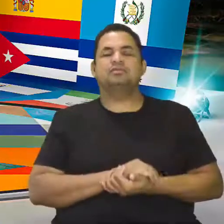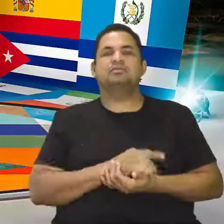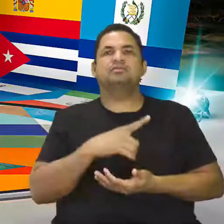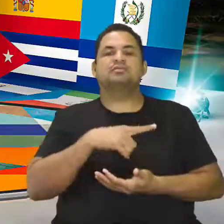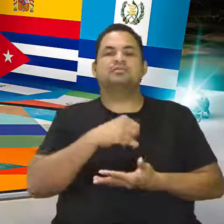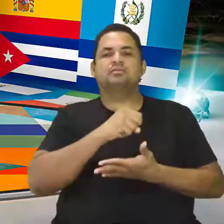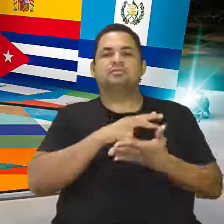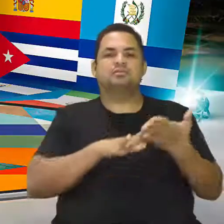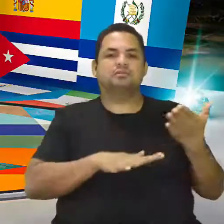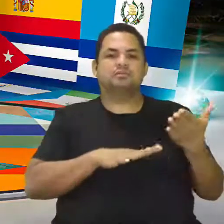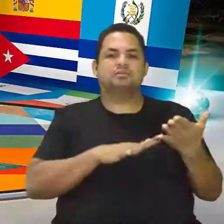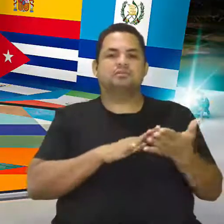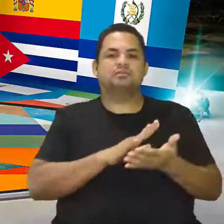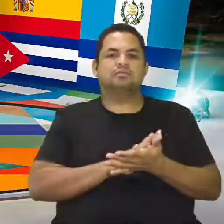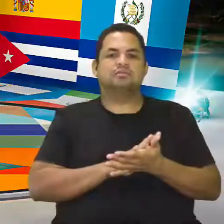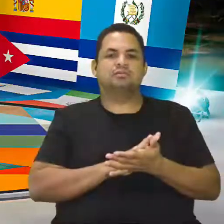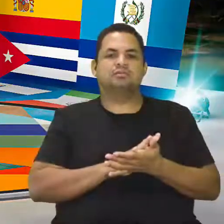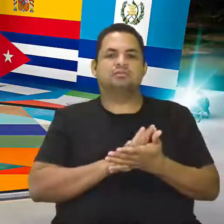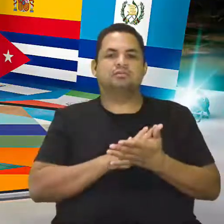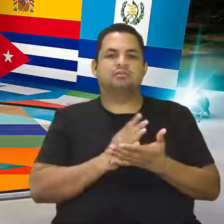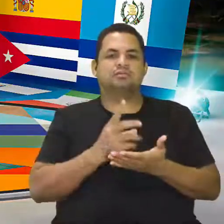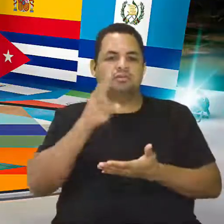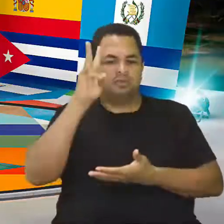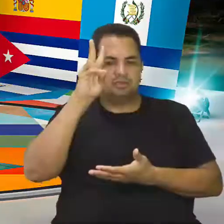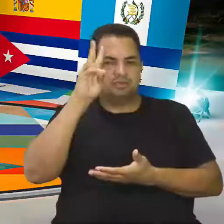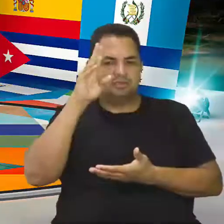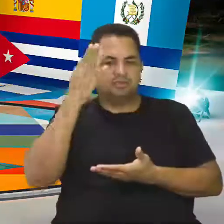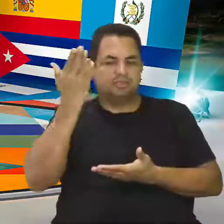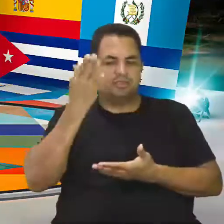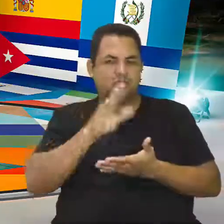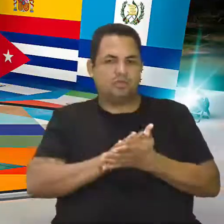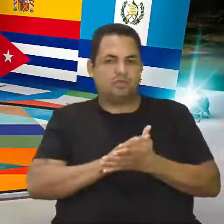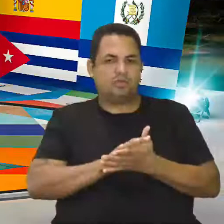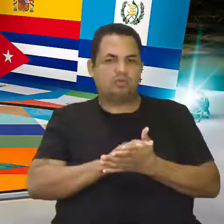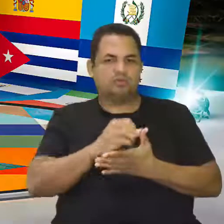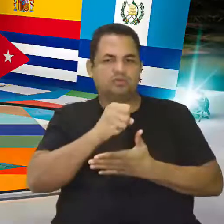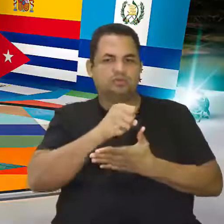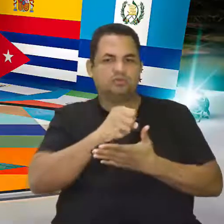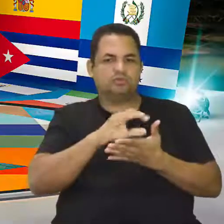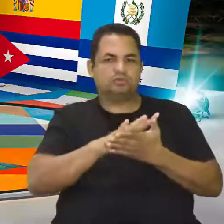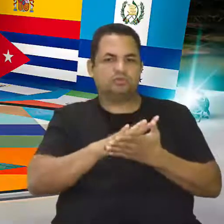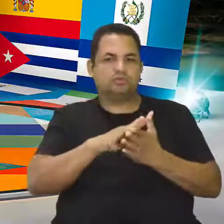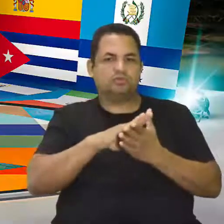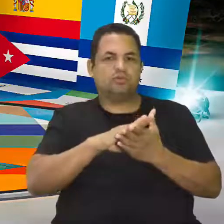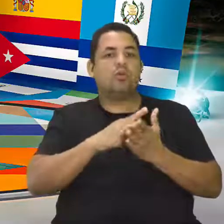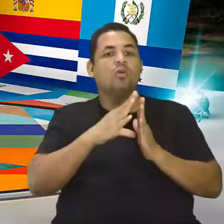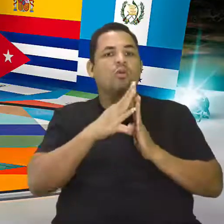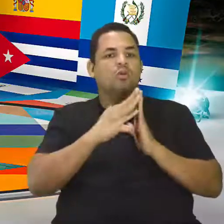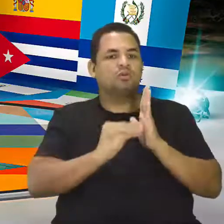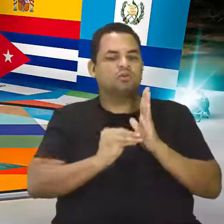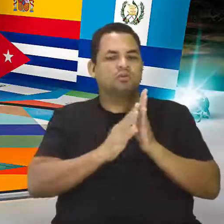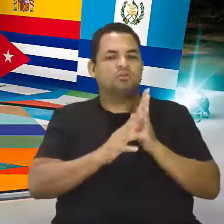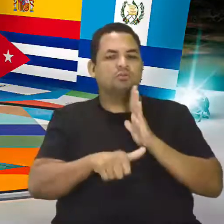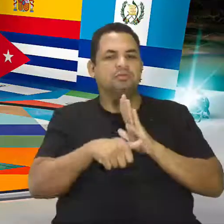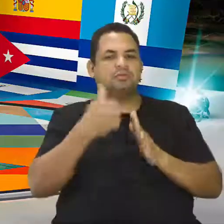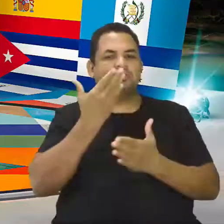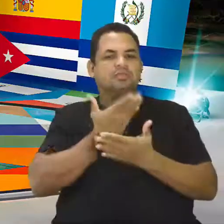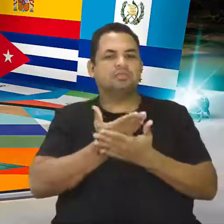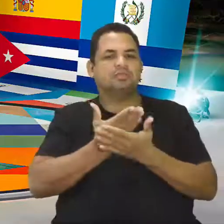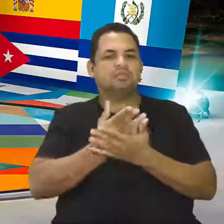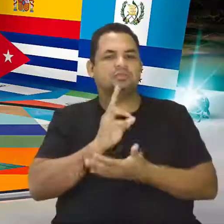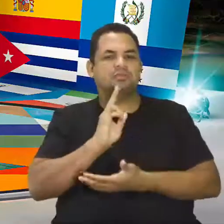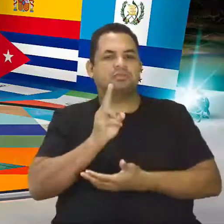uma questão que eles retomavam o conteúdo da primeira aula, não é? Isso. Nós sempre